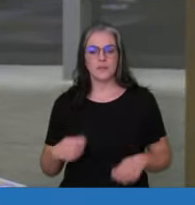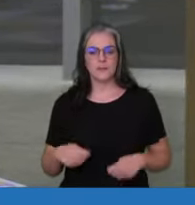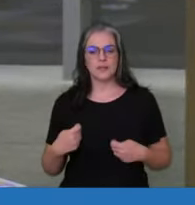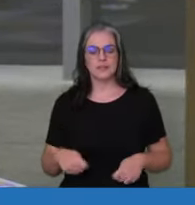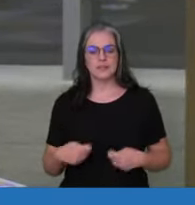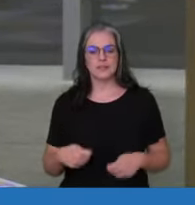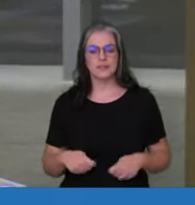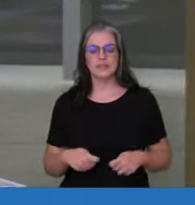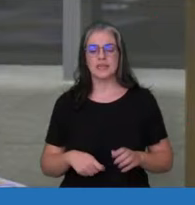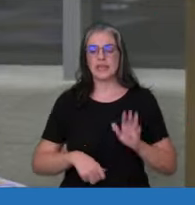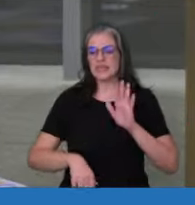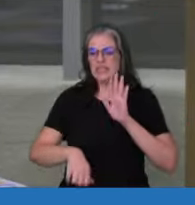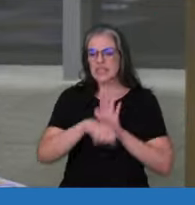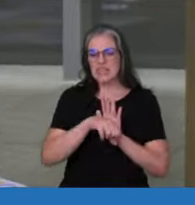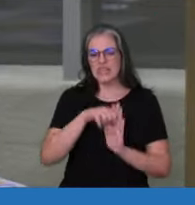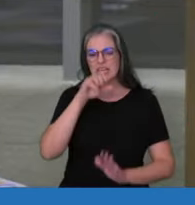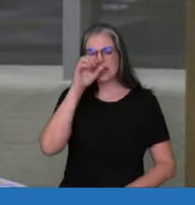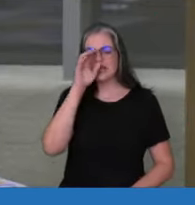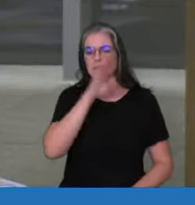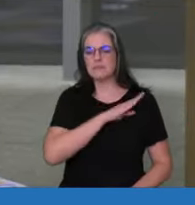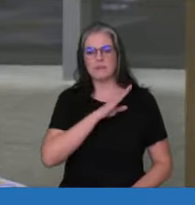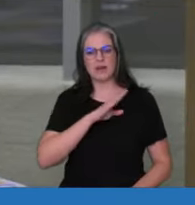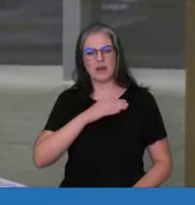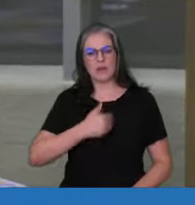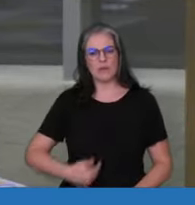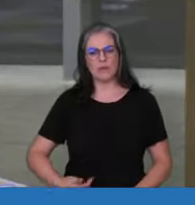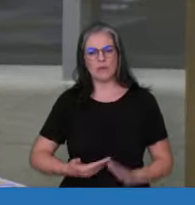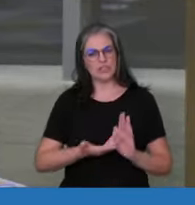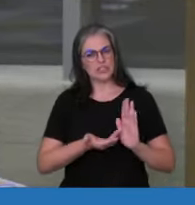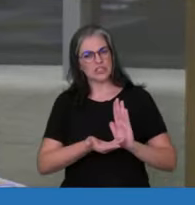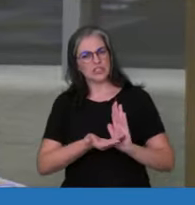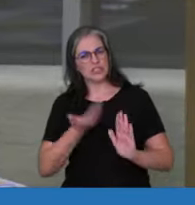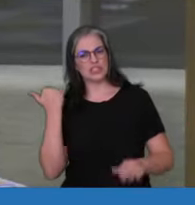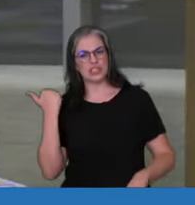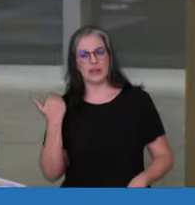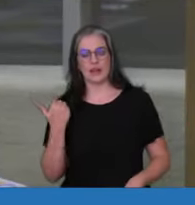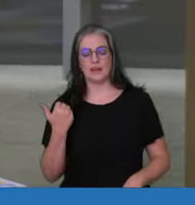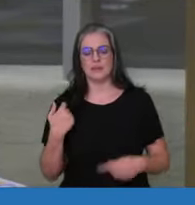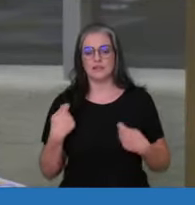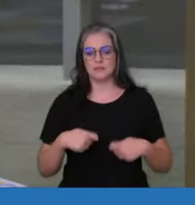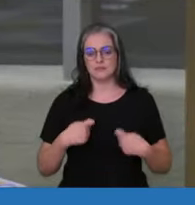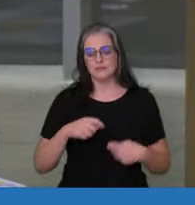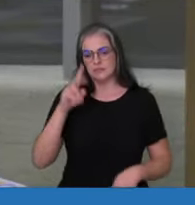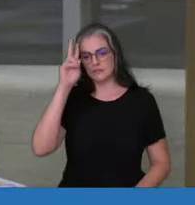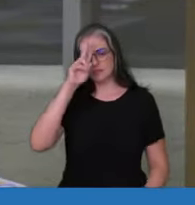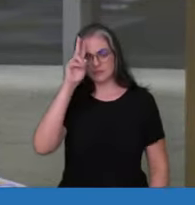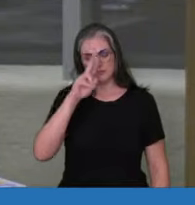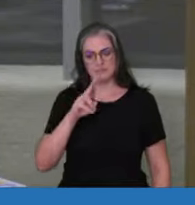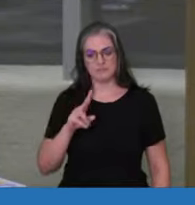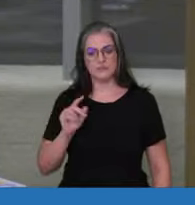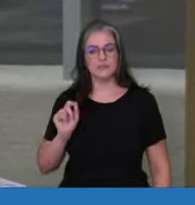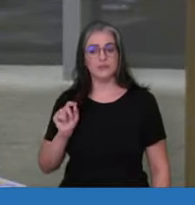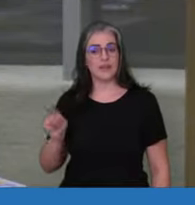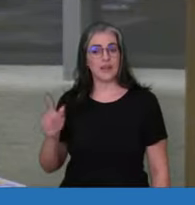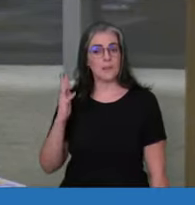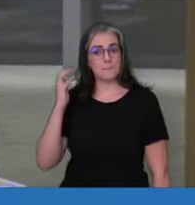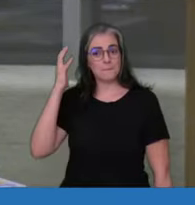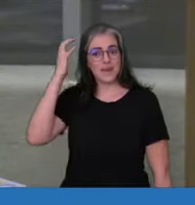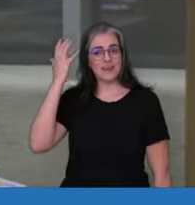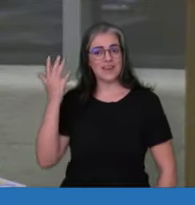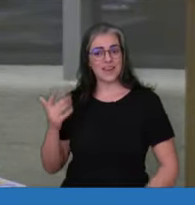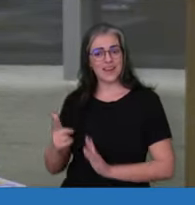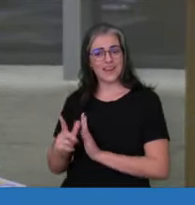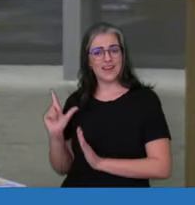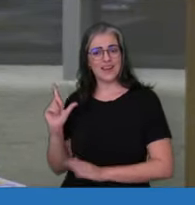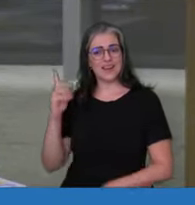crime organizado das estruturas do Estado e para que possamos lembrar Marielle nos seus últimos discursos, que ela dizia: